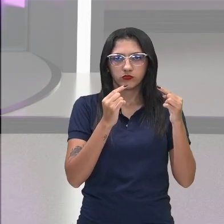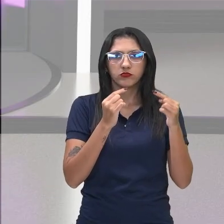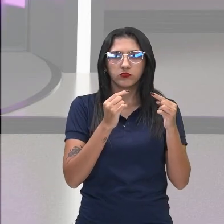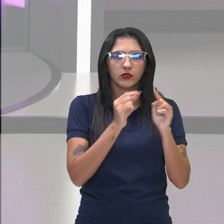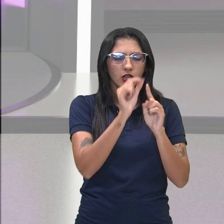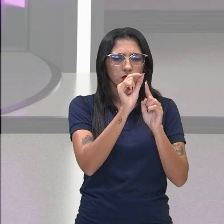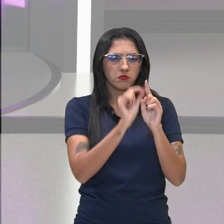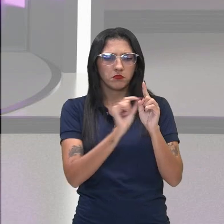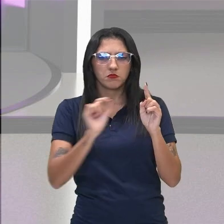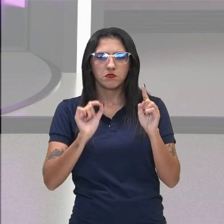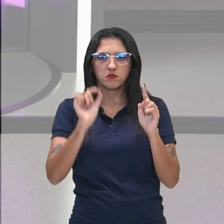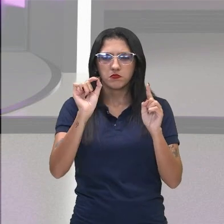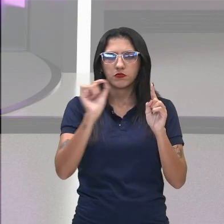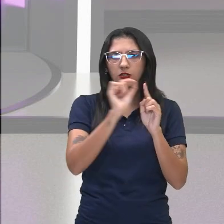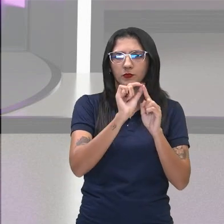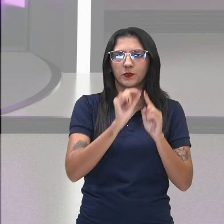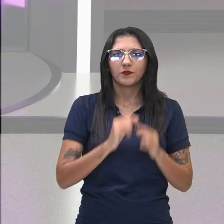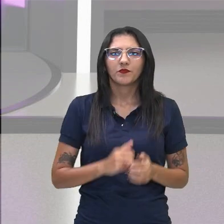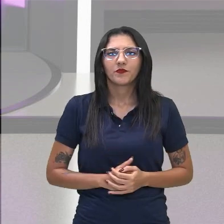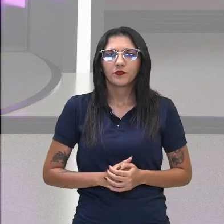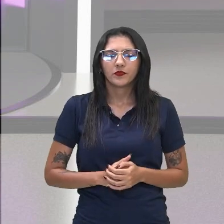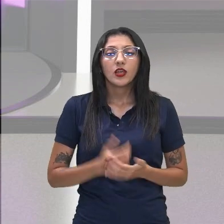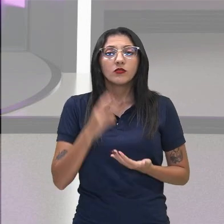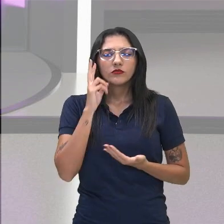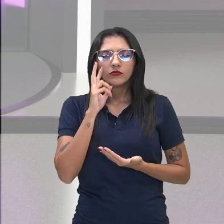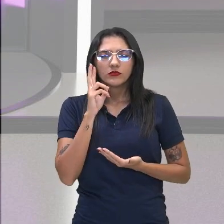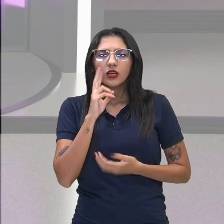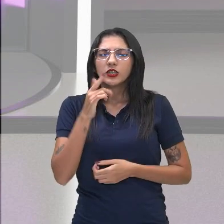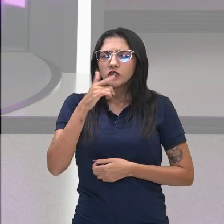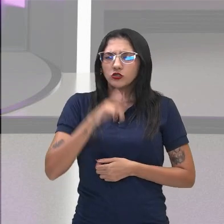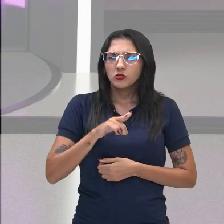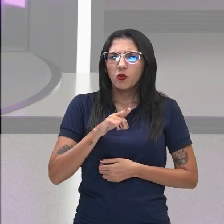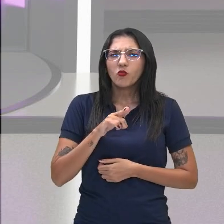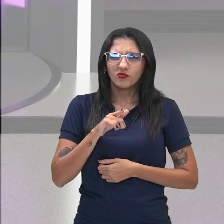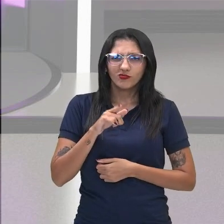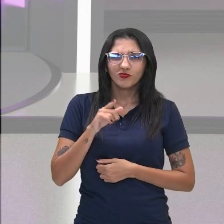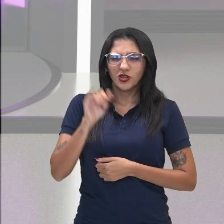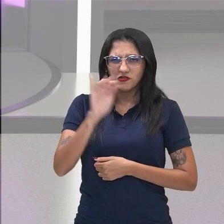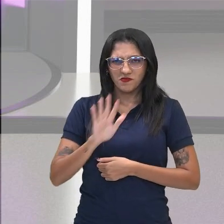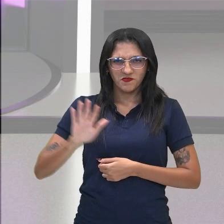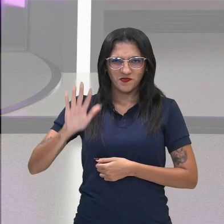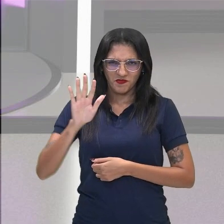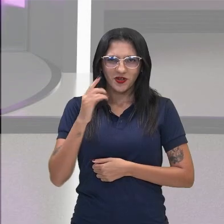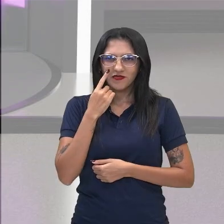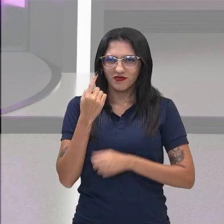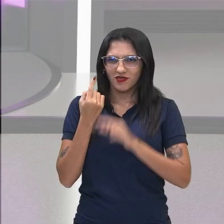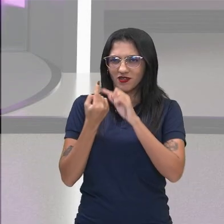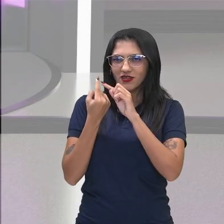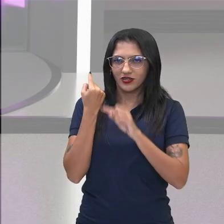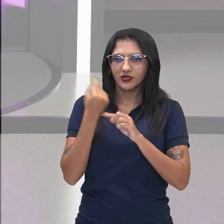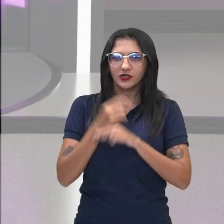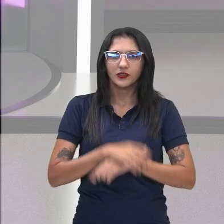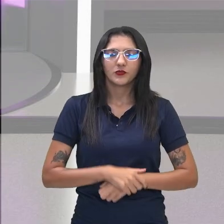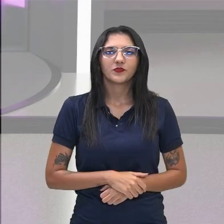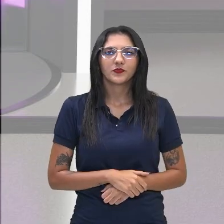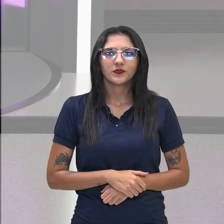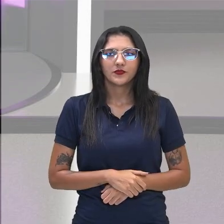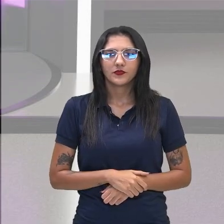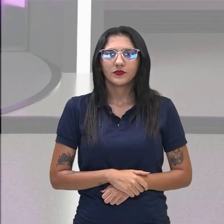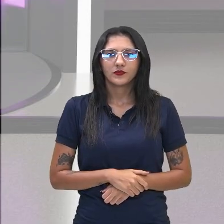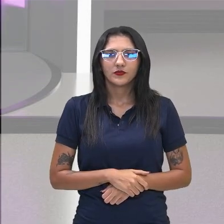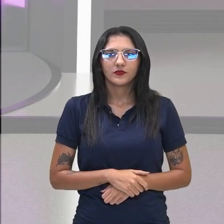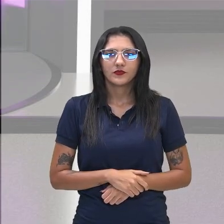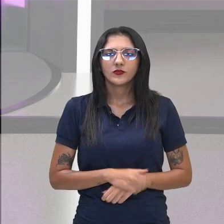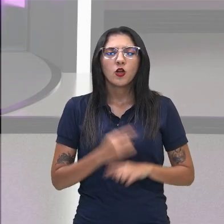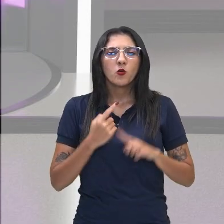Então, considerando lá aquele nosso primeiro desenho que estava aqui do meu lado, observe comigo. Por que que ele é